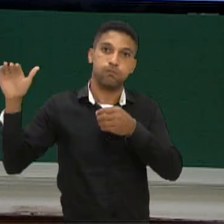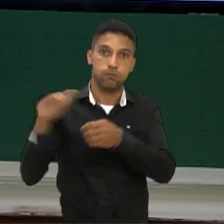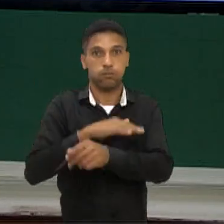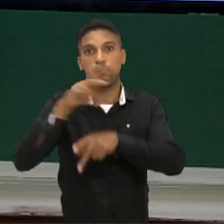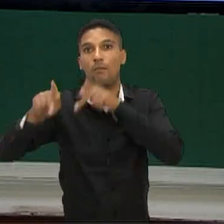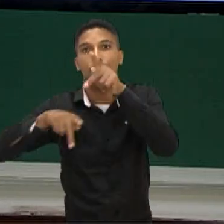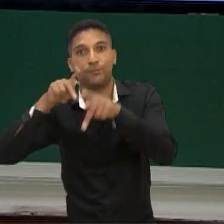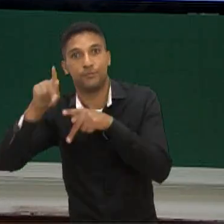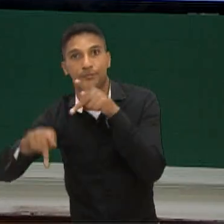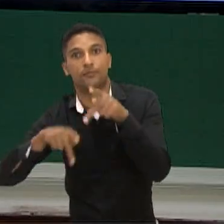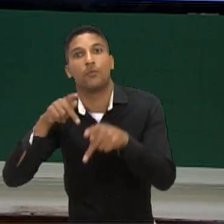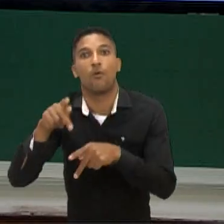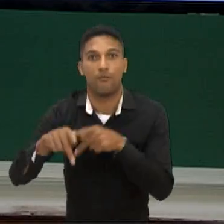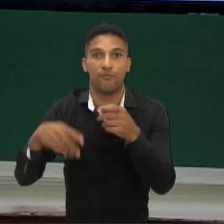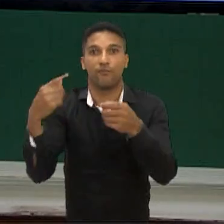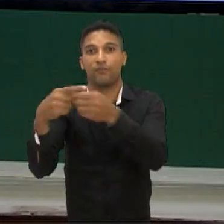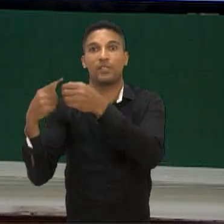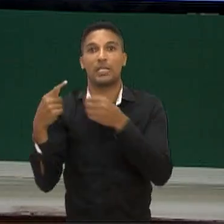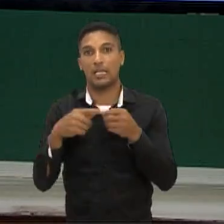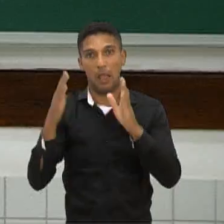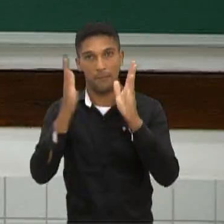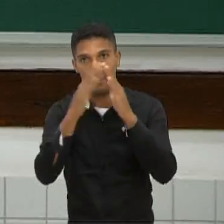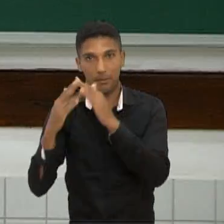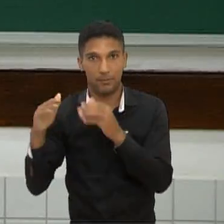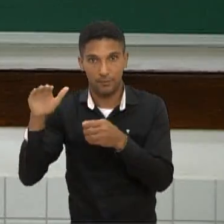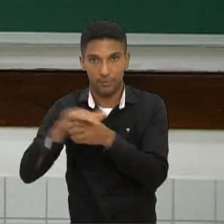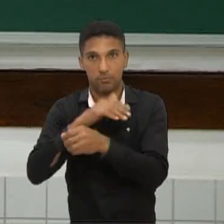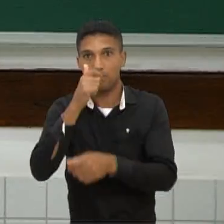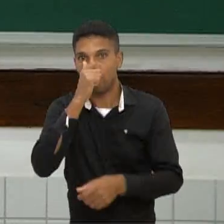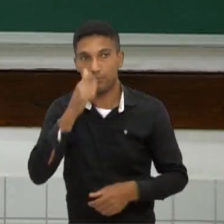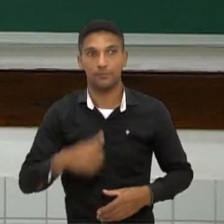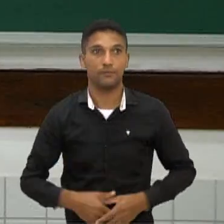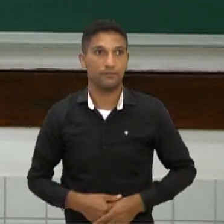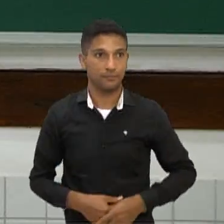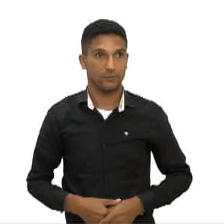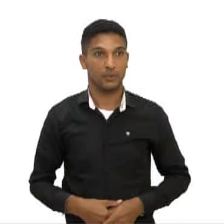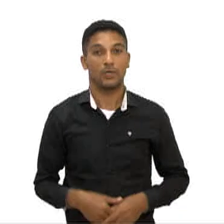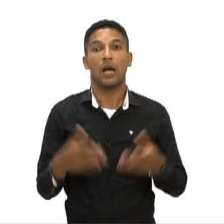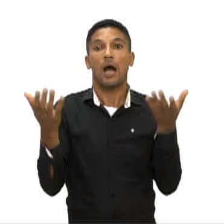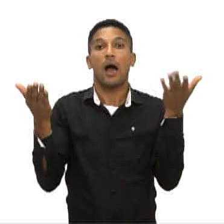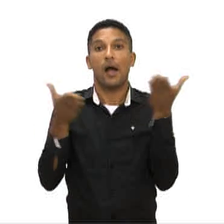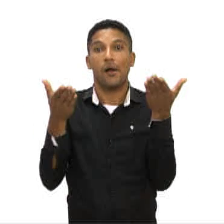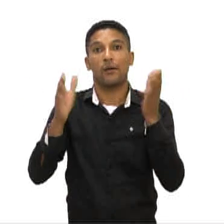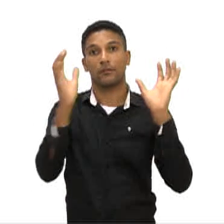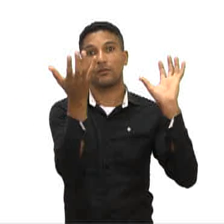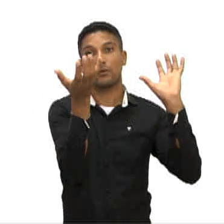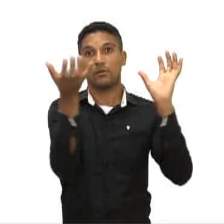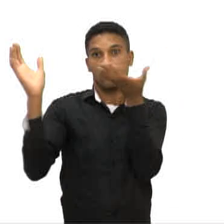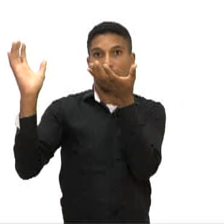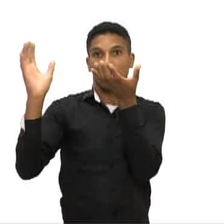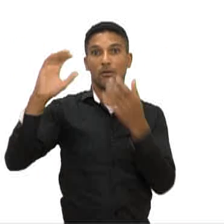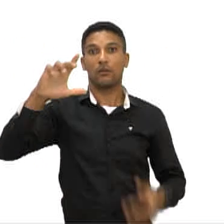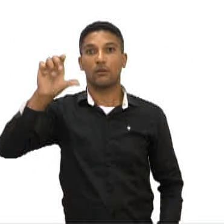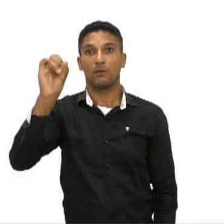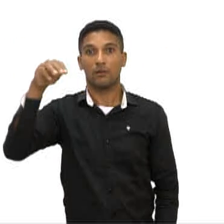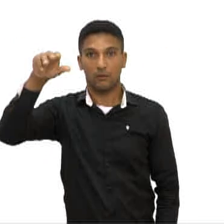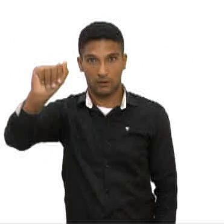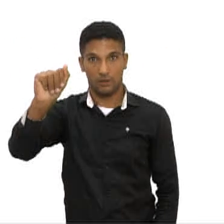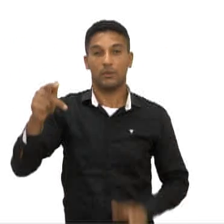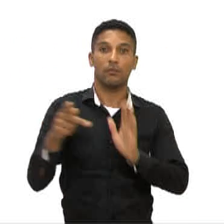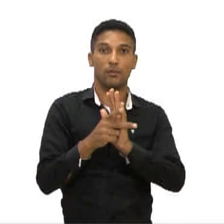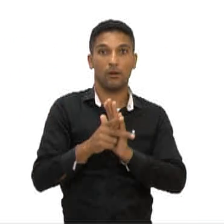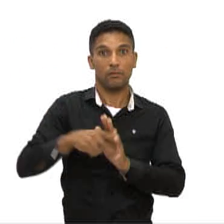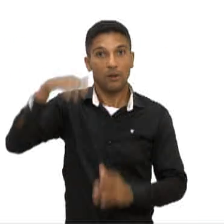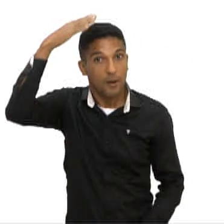Não esqueçam disso. O clima dessa região. O clima predominante do estado do Paraná